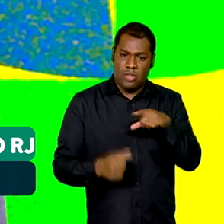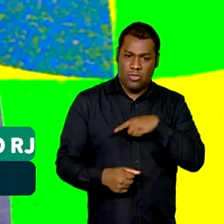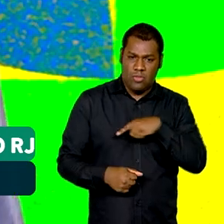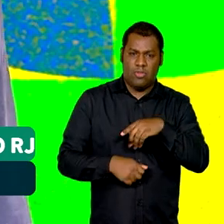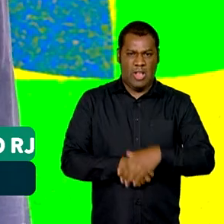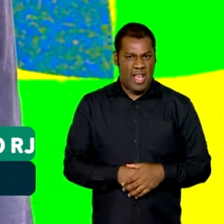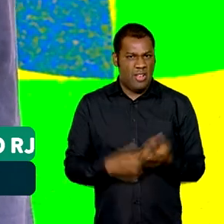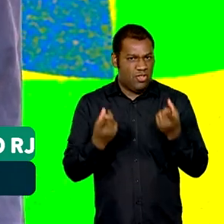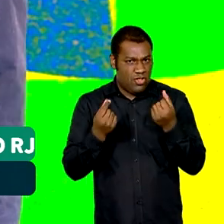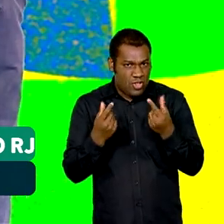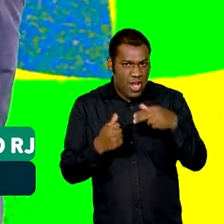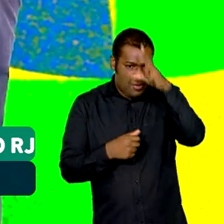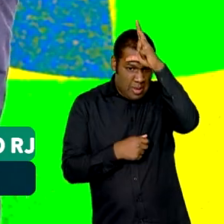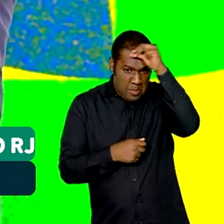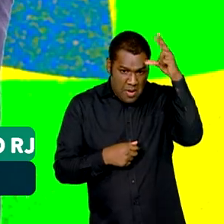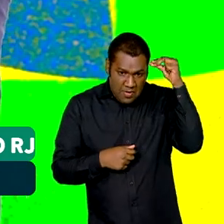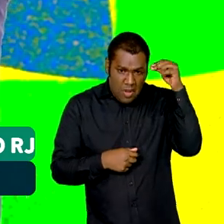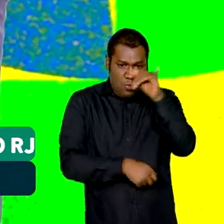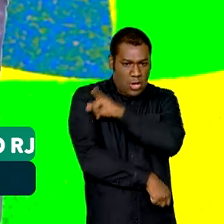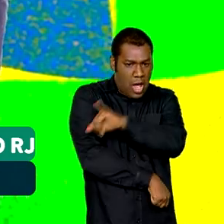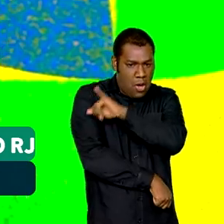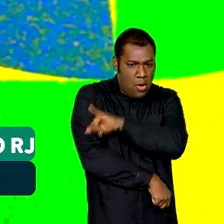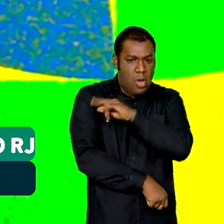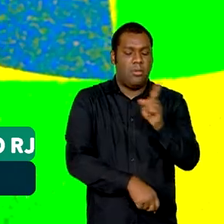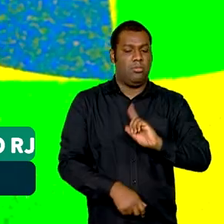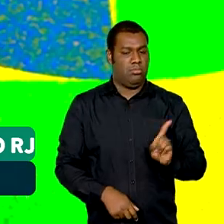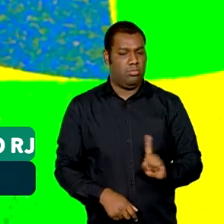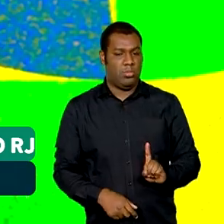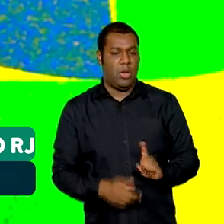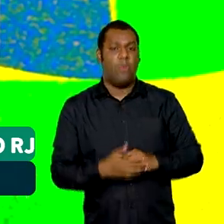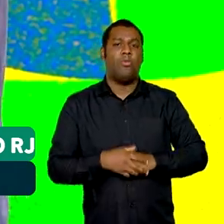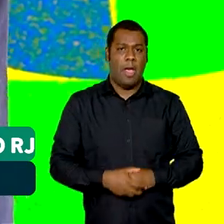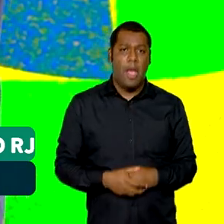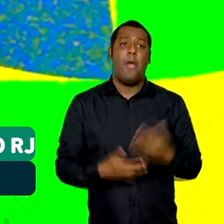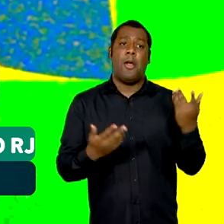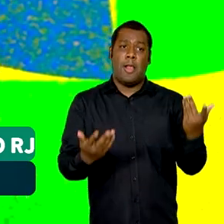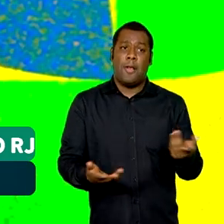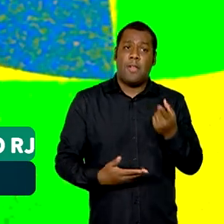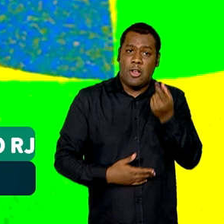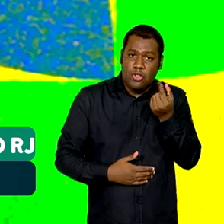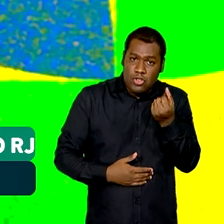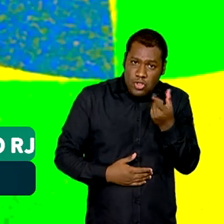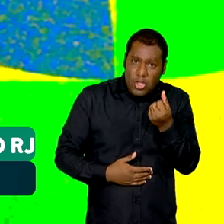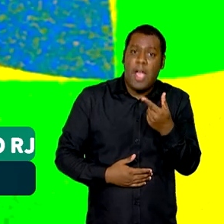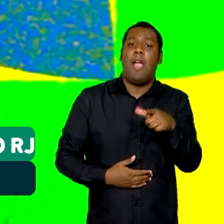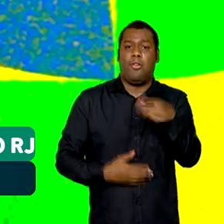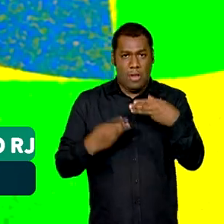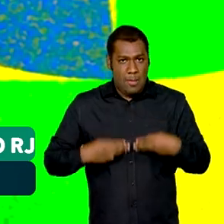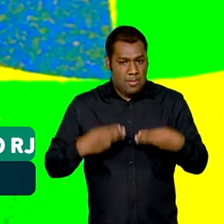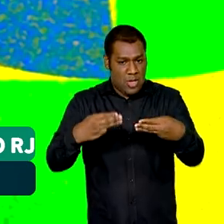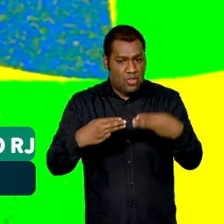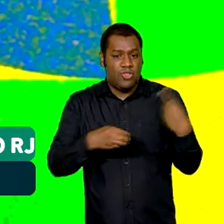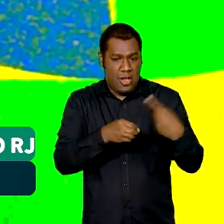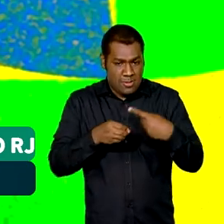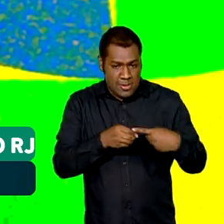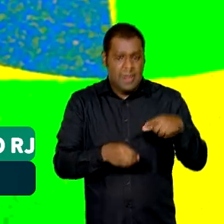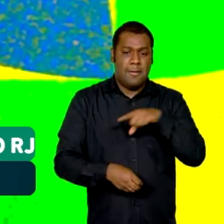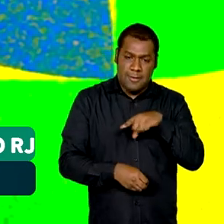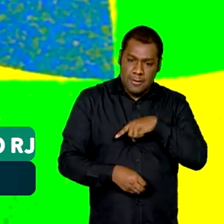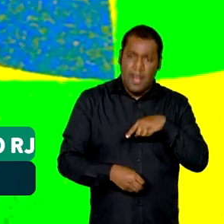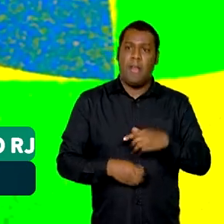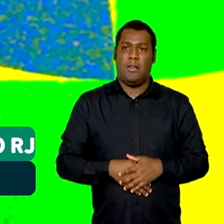da prefeitura. O dinheiro estava lá na caixa, estava lá no Ministério das Cidades. Se a gente